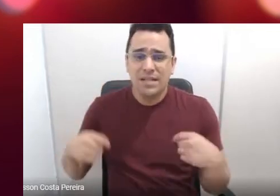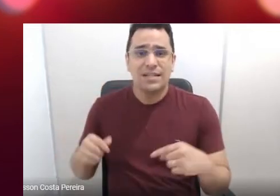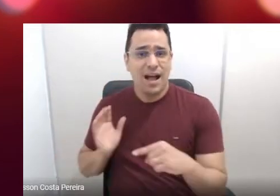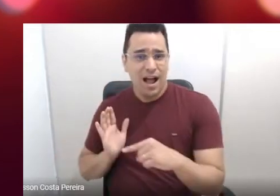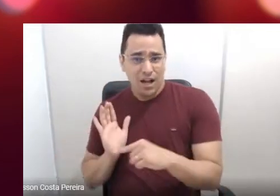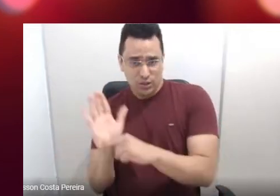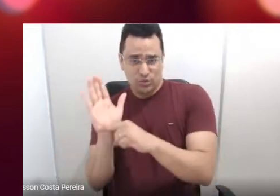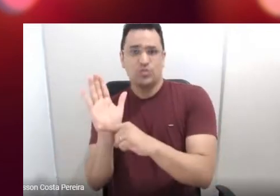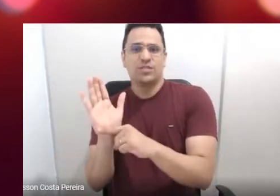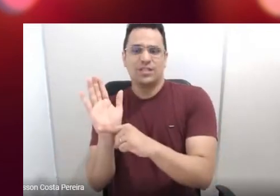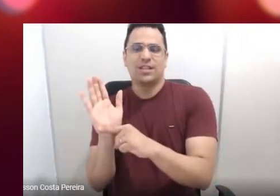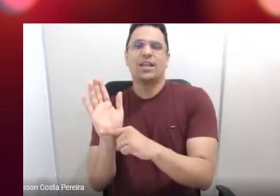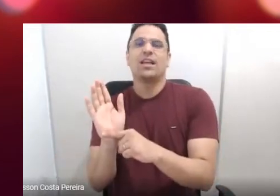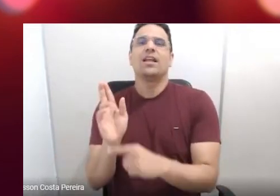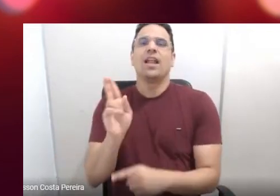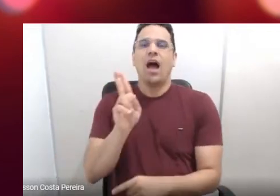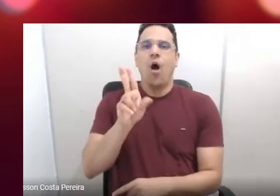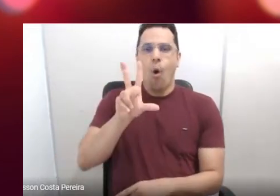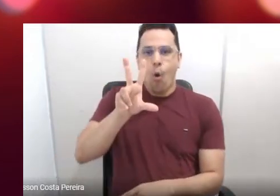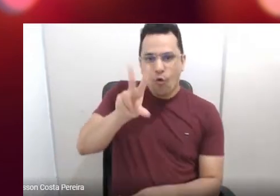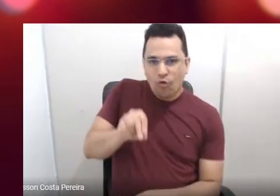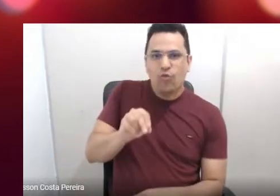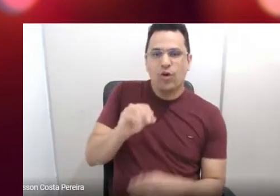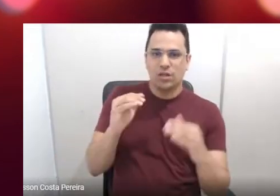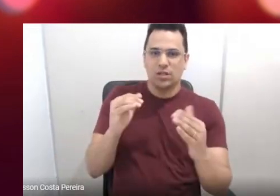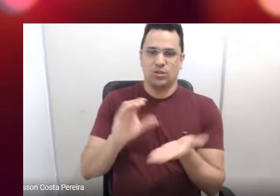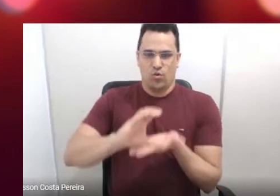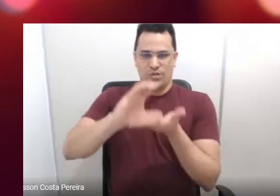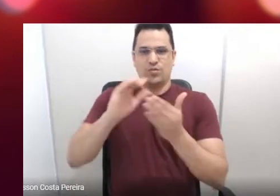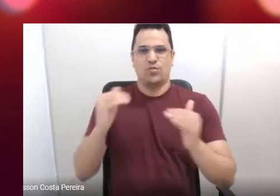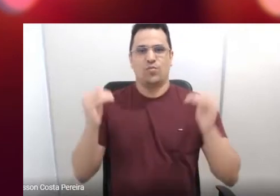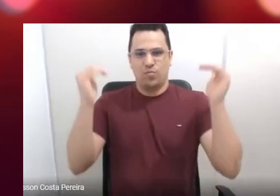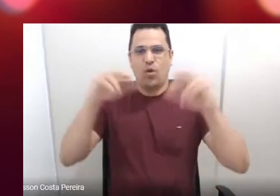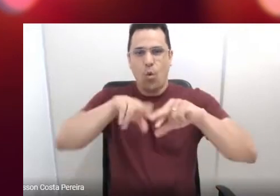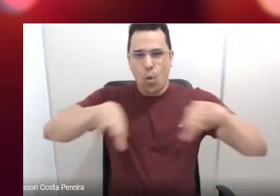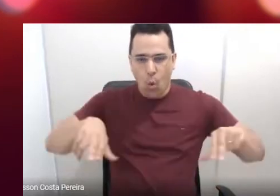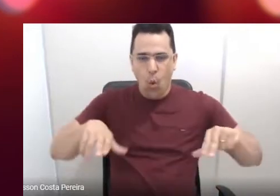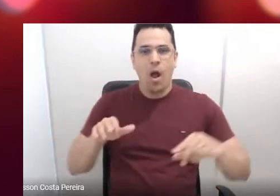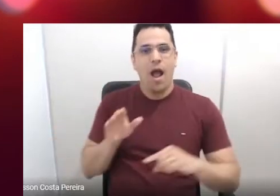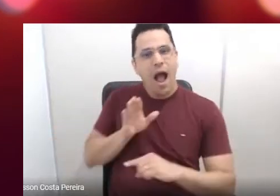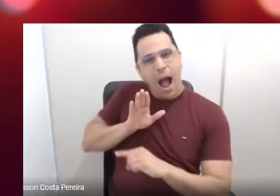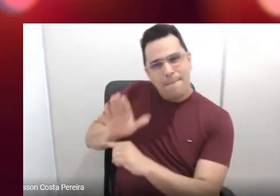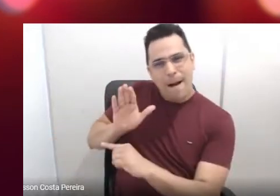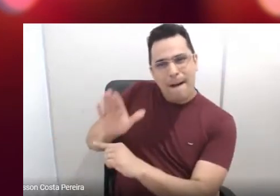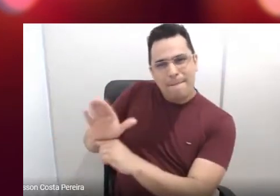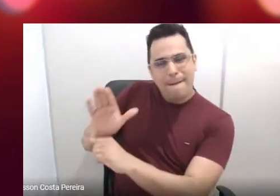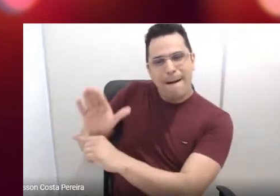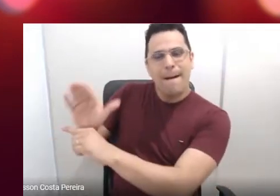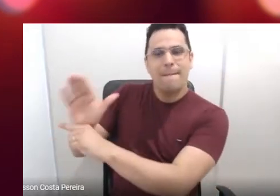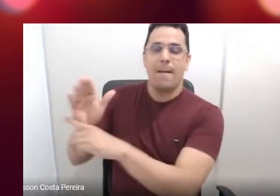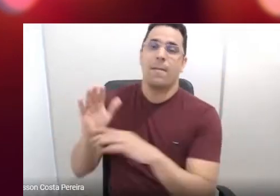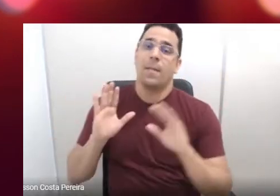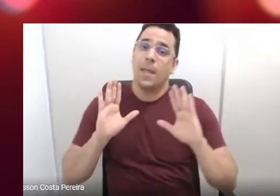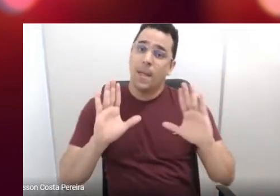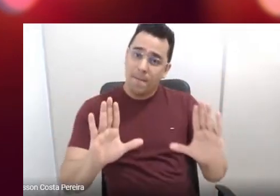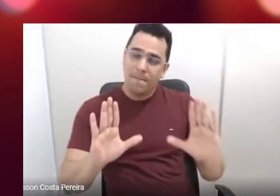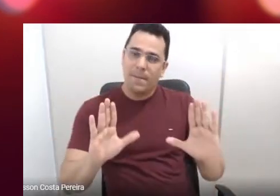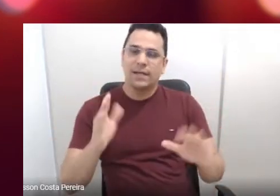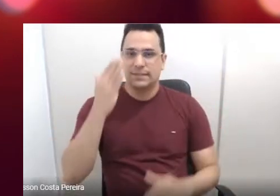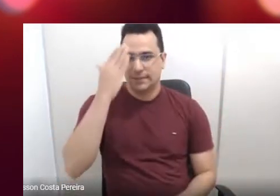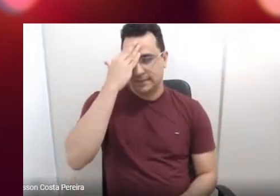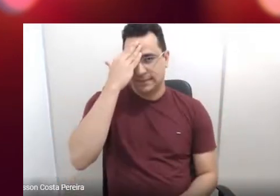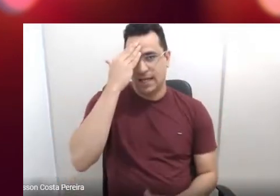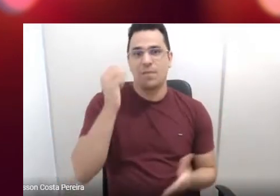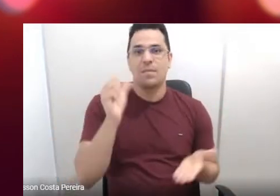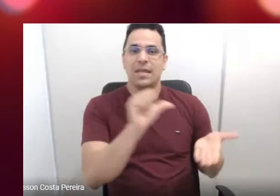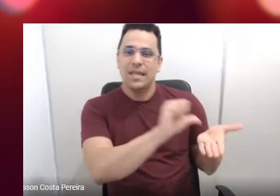E, nesse sentido, precisamos de um grande apoio da gestão superior. E aqui cabe ressaltar que, sempre que é possível, essa nos